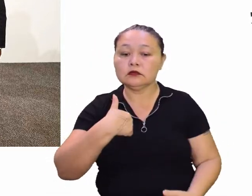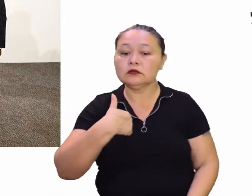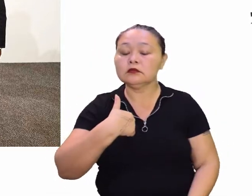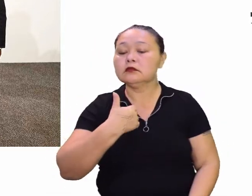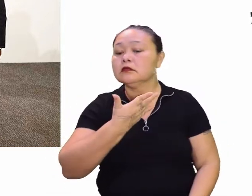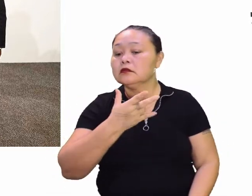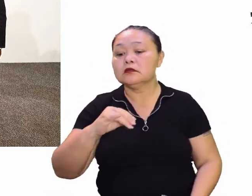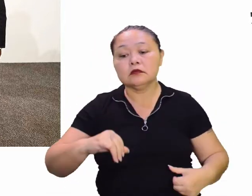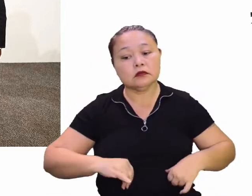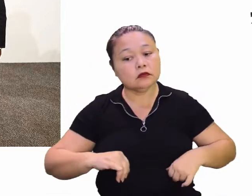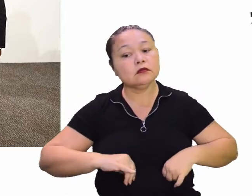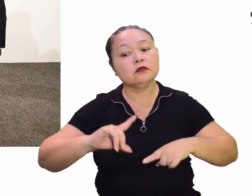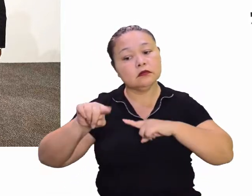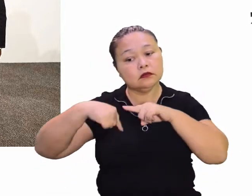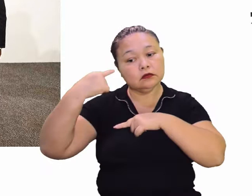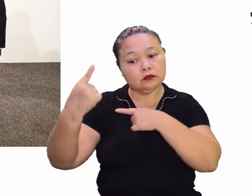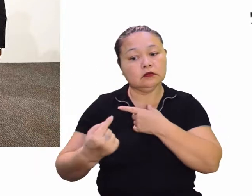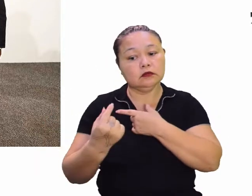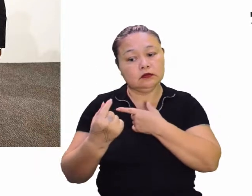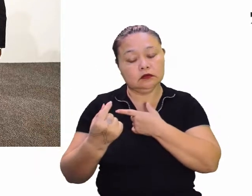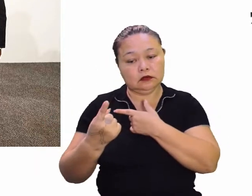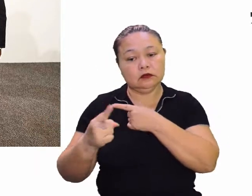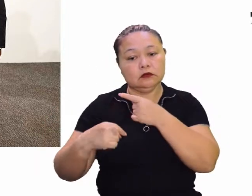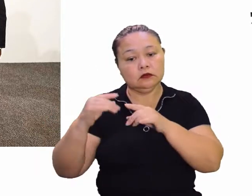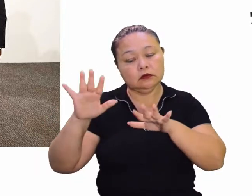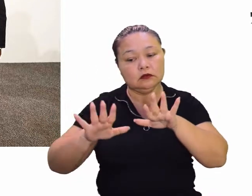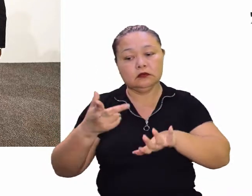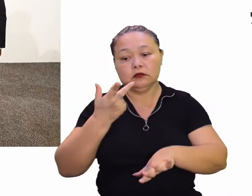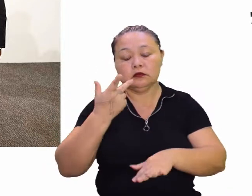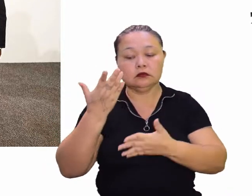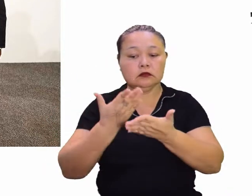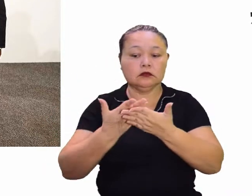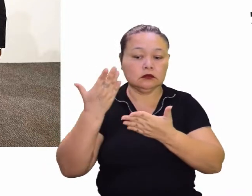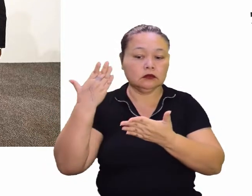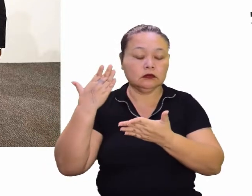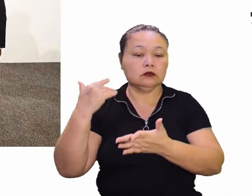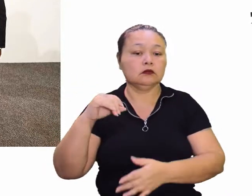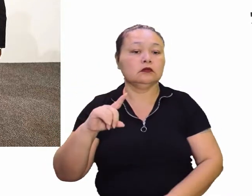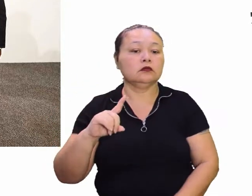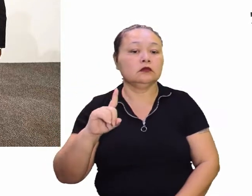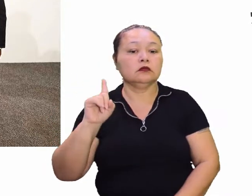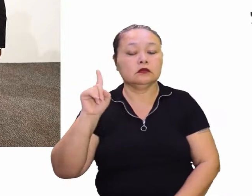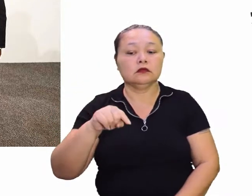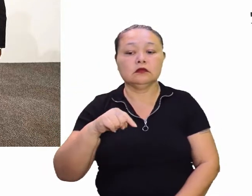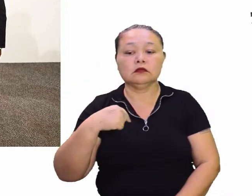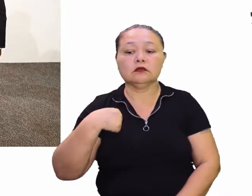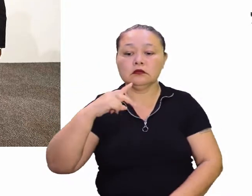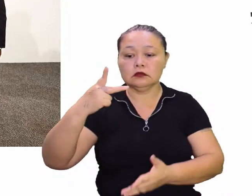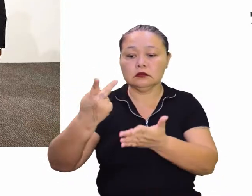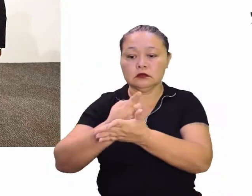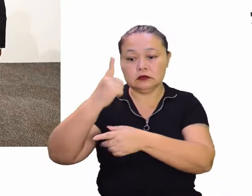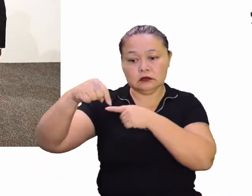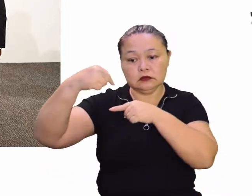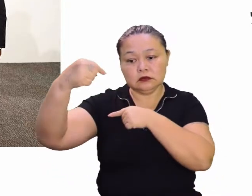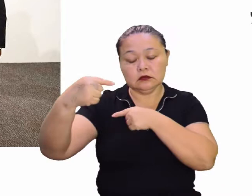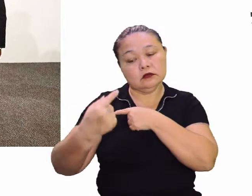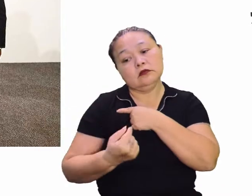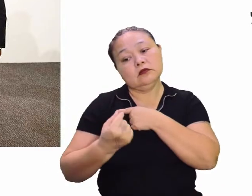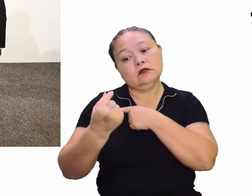gente sofrer as consequências econômicas, né? Que falamos isso em aulas passadas. É isso que tem consequências para a gente, o